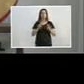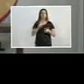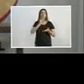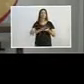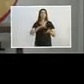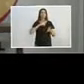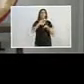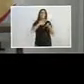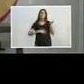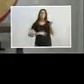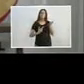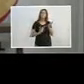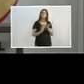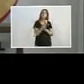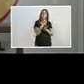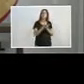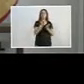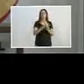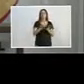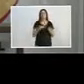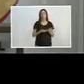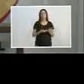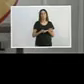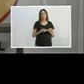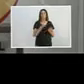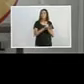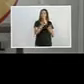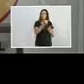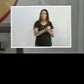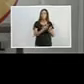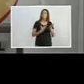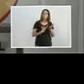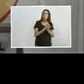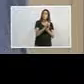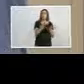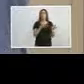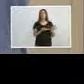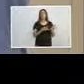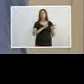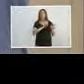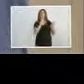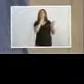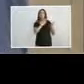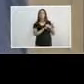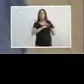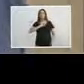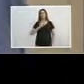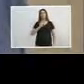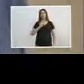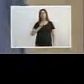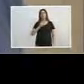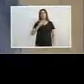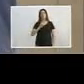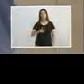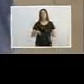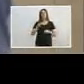está aqui o contrato de compra e venda do sítio do senhor Jovino. Está aqui o contrato de compra e venda do senhor Jovino no nome dele. Ele comprou o sítio.